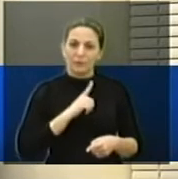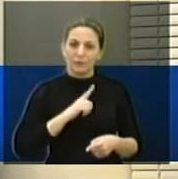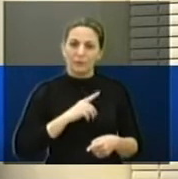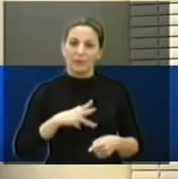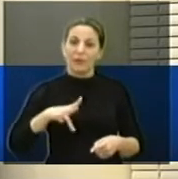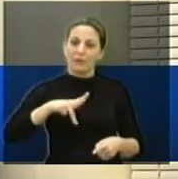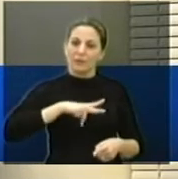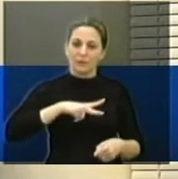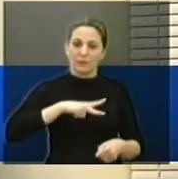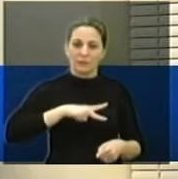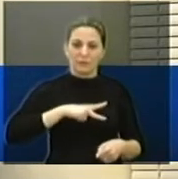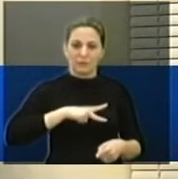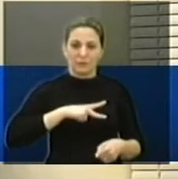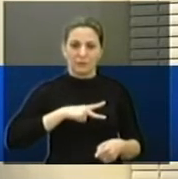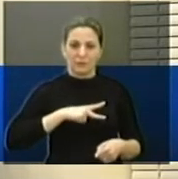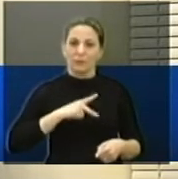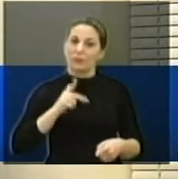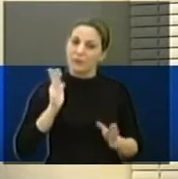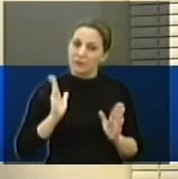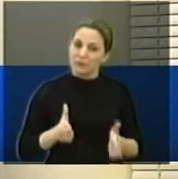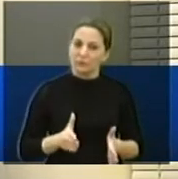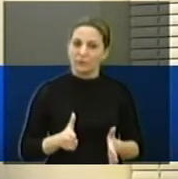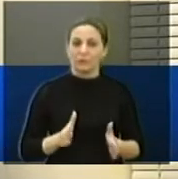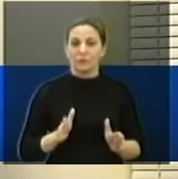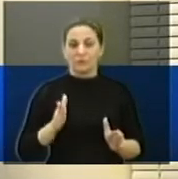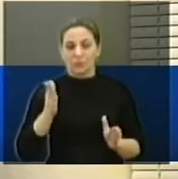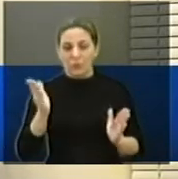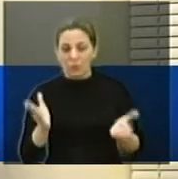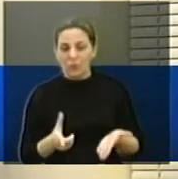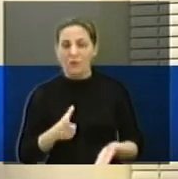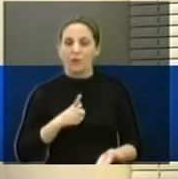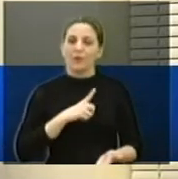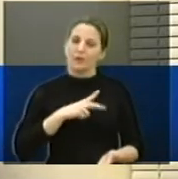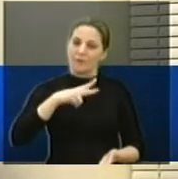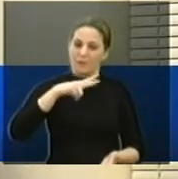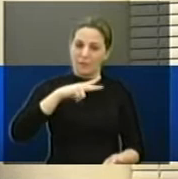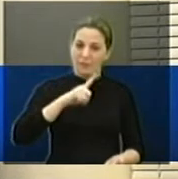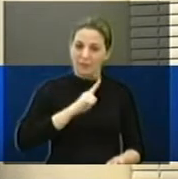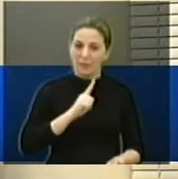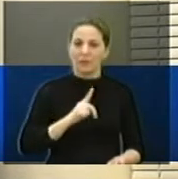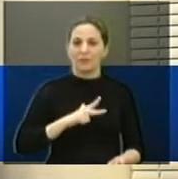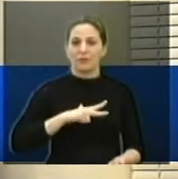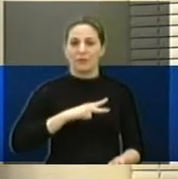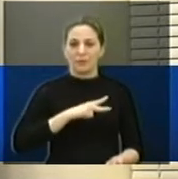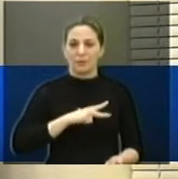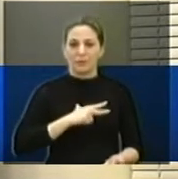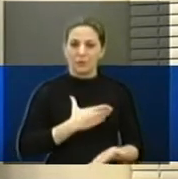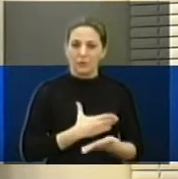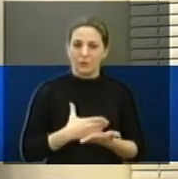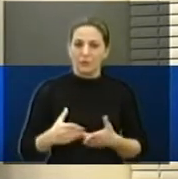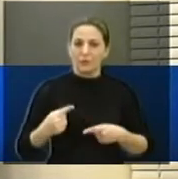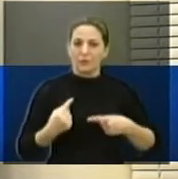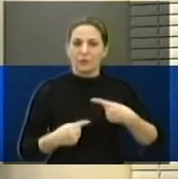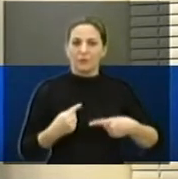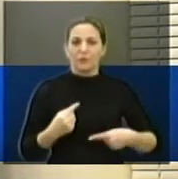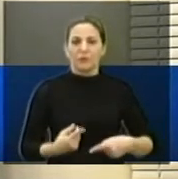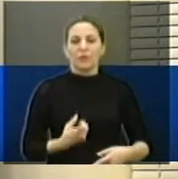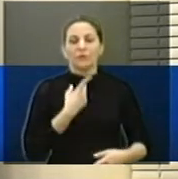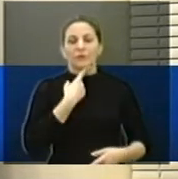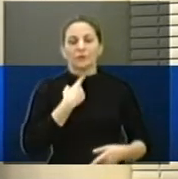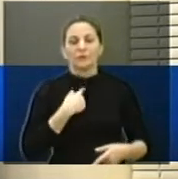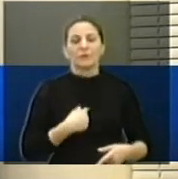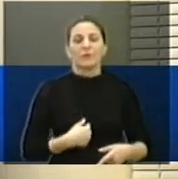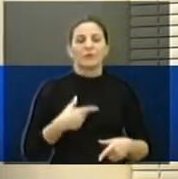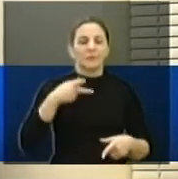tá vendo a privatização desde isso desse debate aqui nós sempre falamos que não existia vontade política do